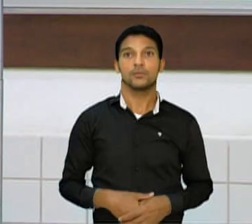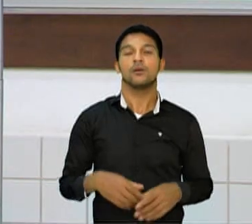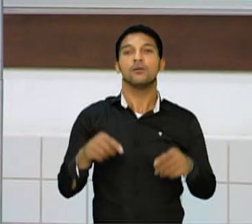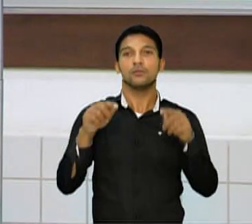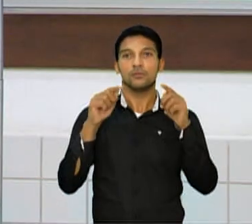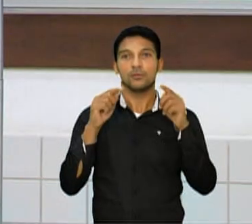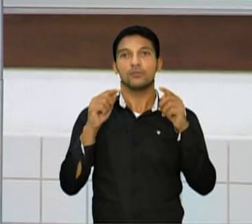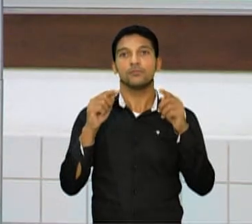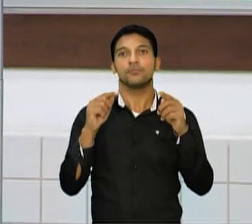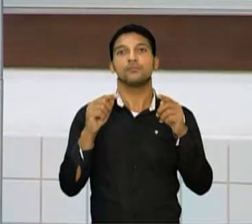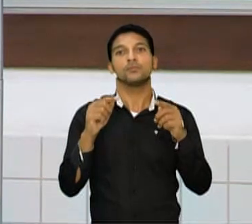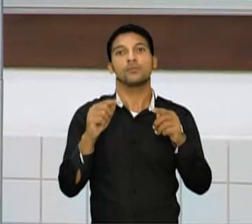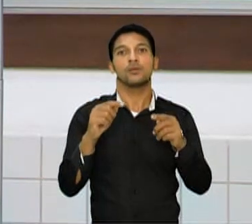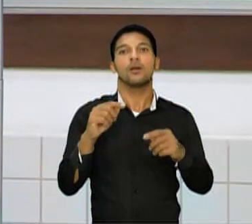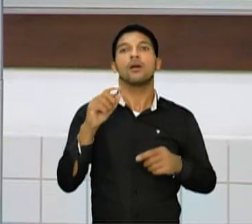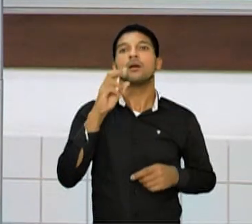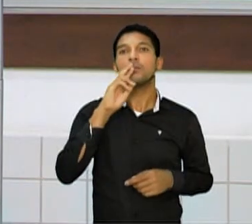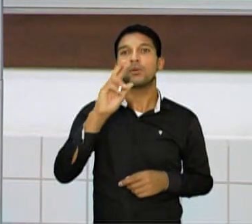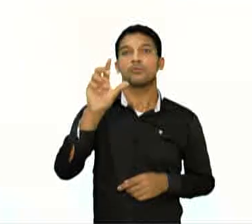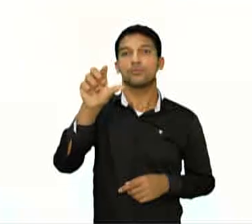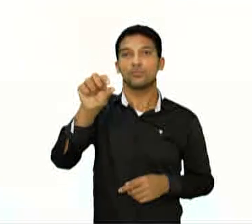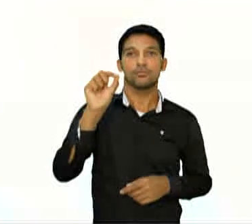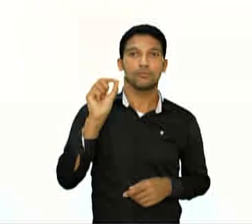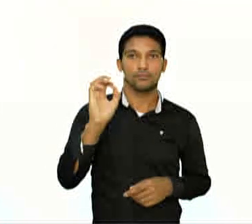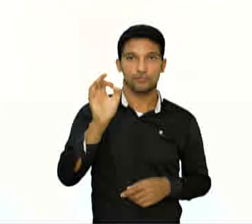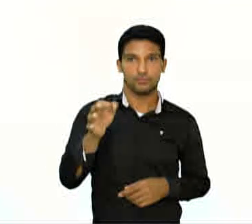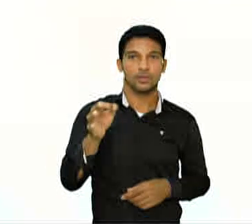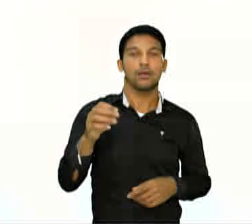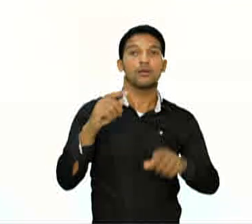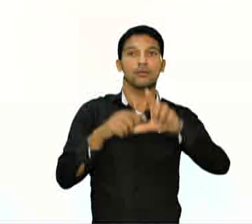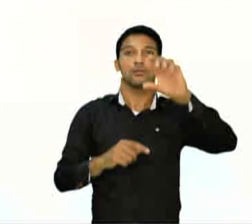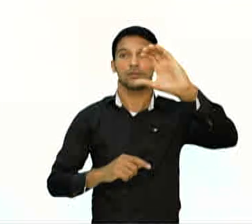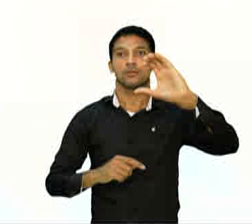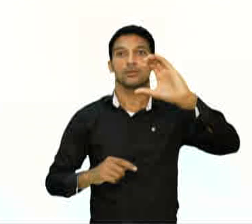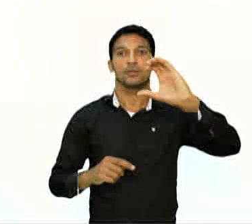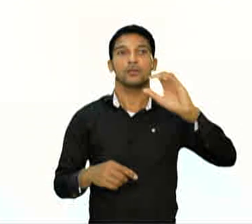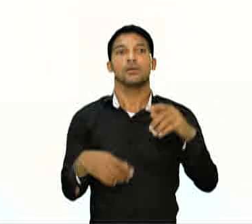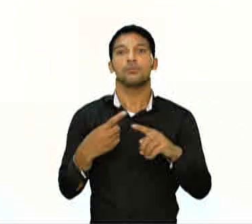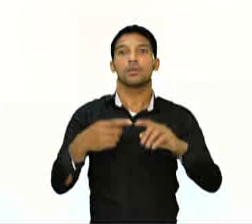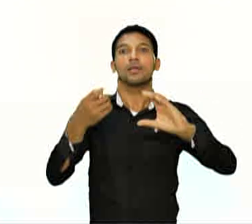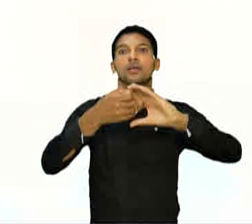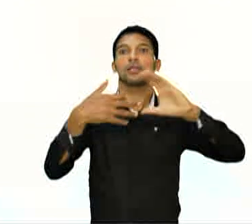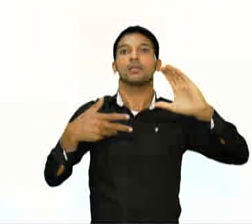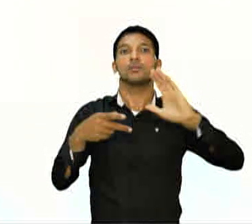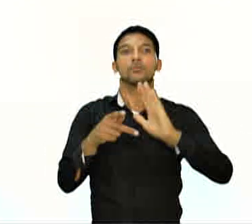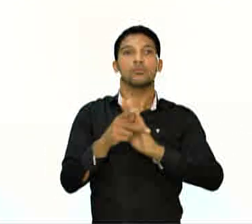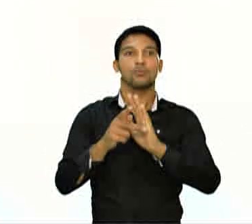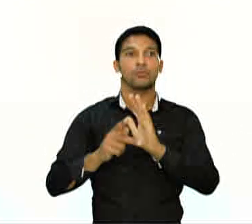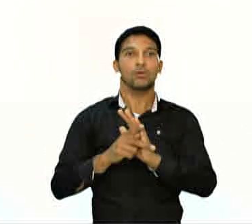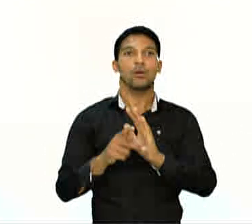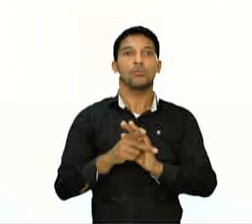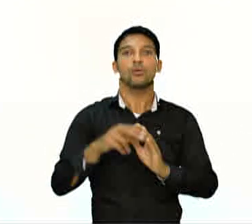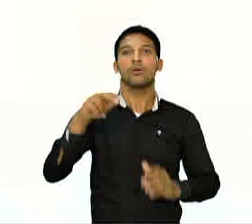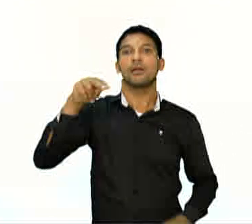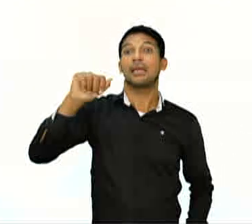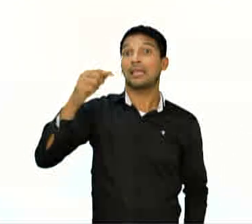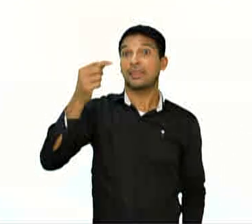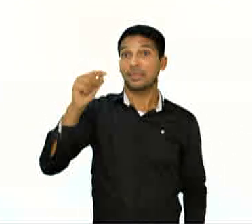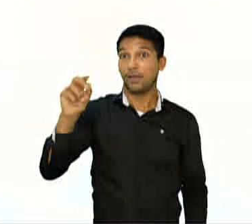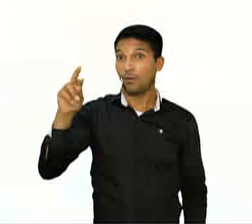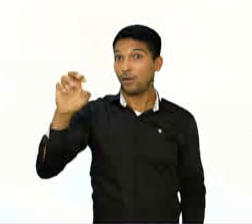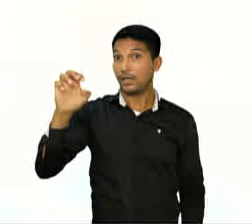Então vamos lá, pessoal. A alternativa correta, letra C. Dentro de uma caracterização de não renovável, carvão